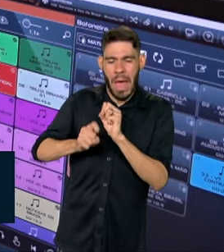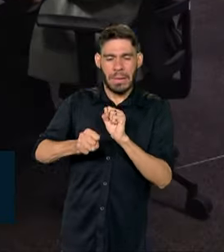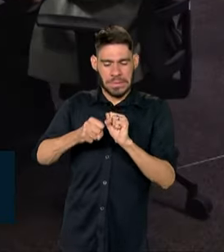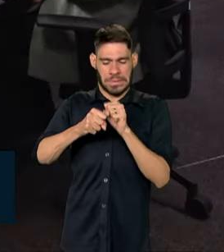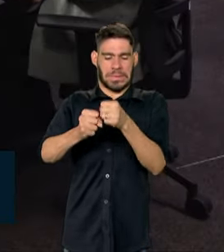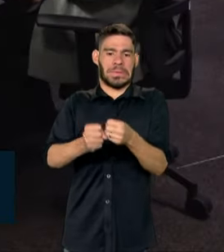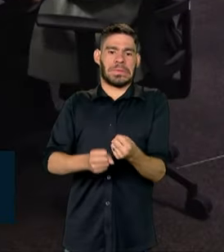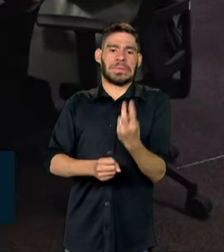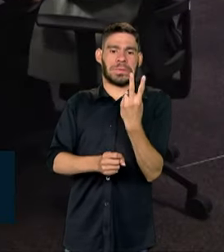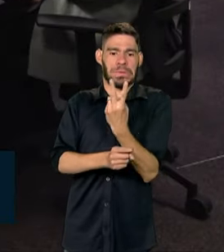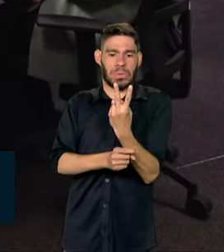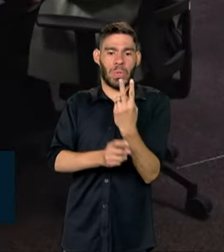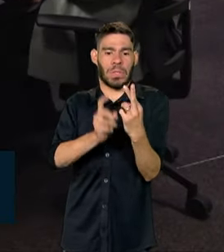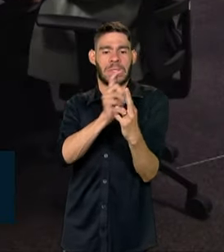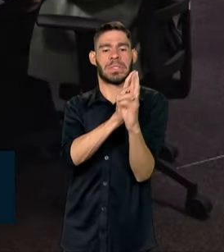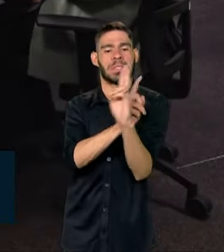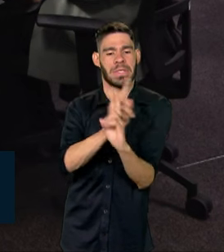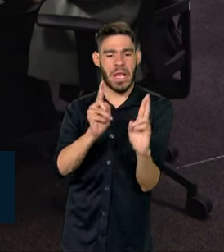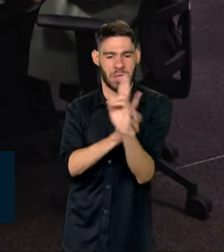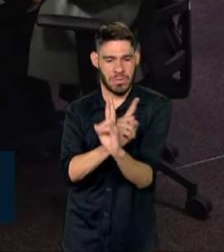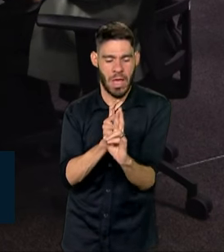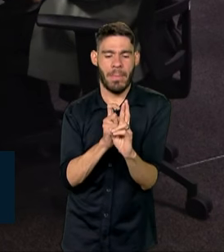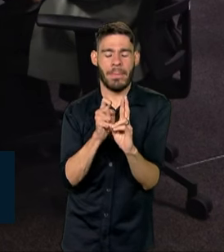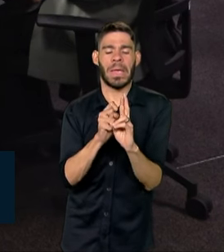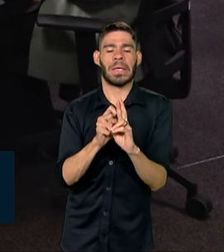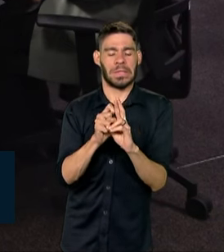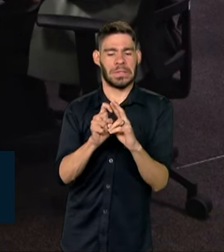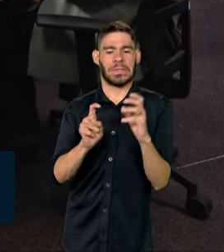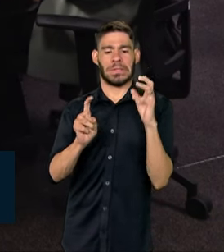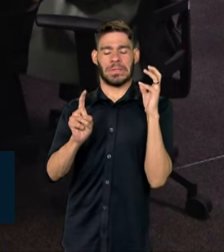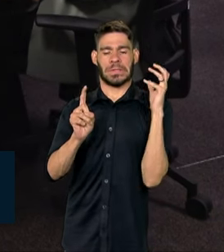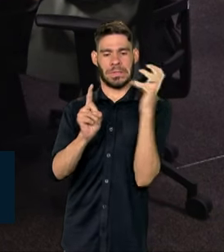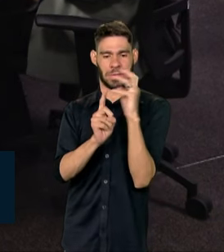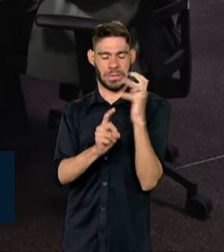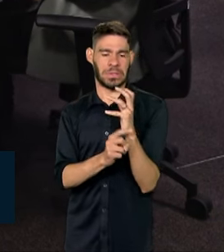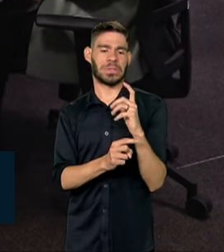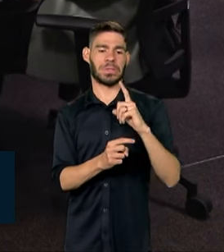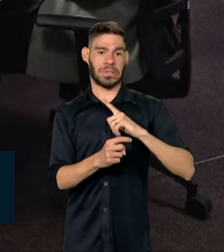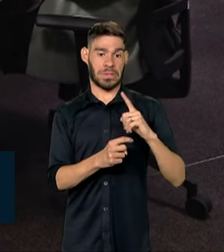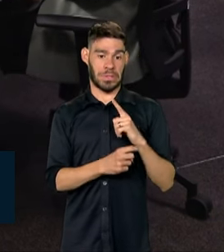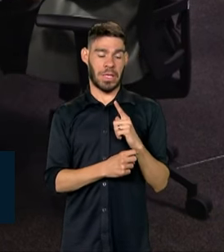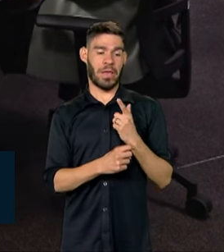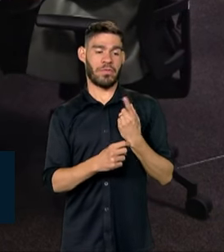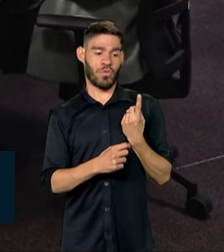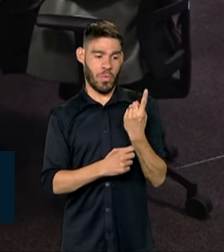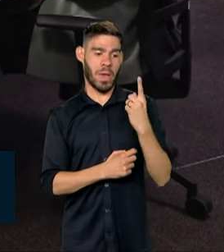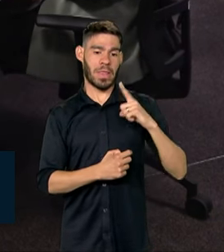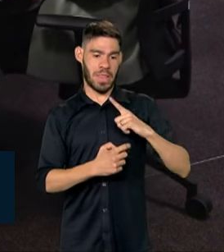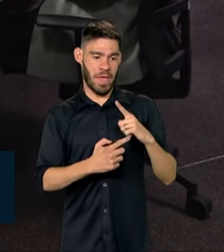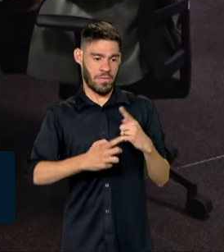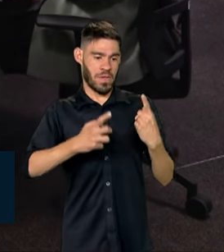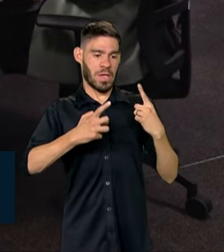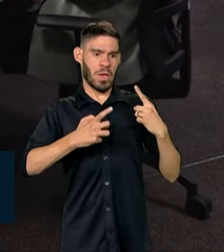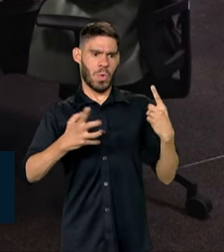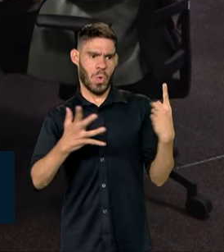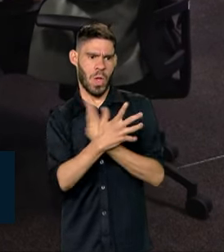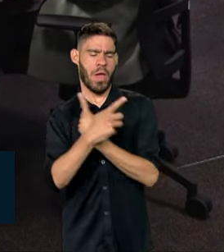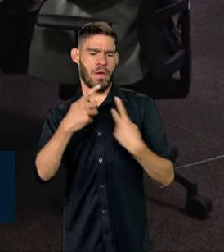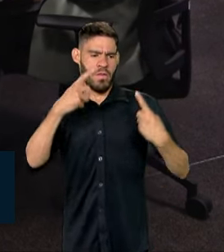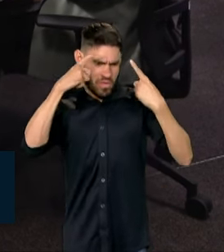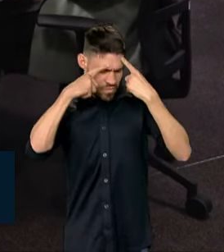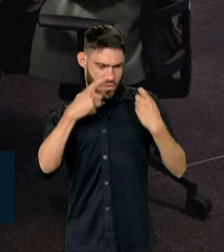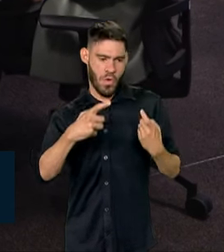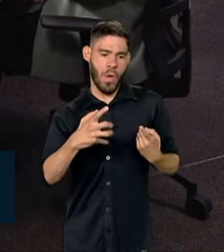relacionamentos abusivos. Em um deles, um desses casos envolveu, inclusive, violência sexual contra a filha dela de 12 anos. Vamos